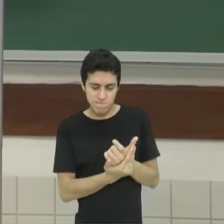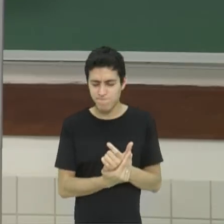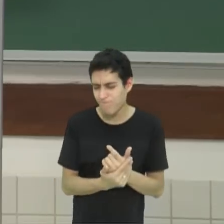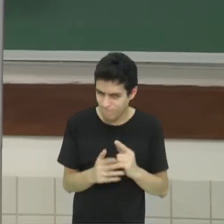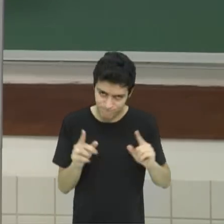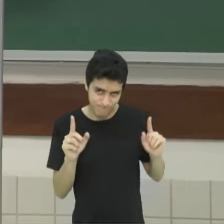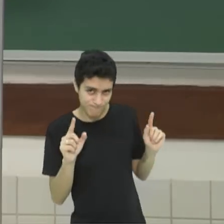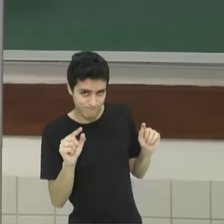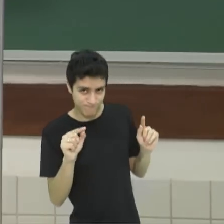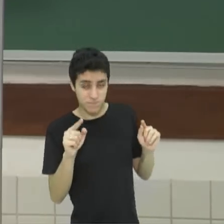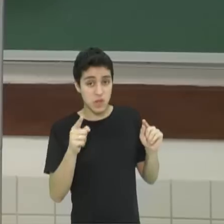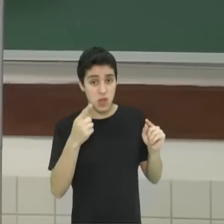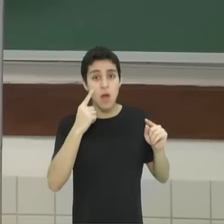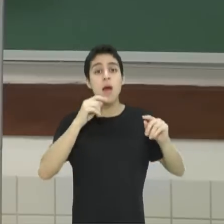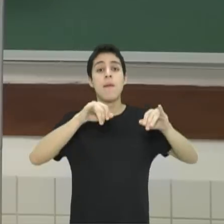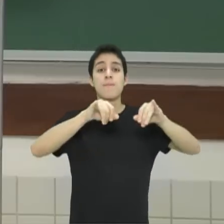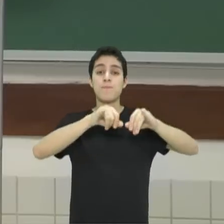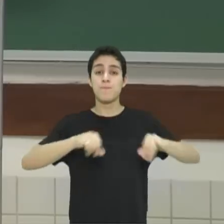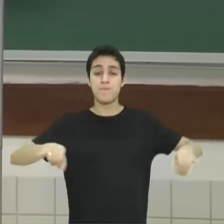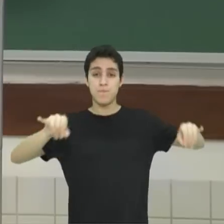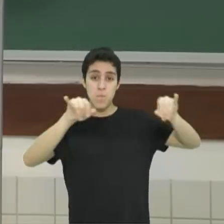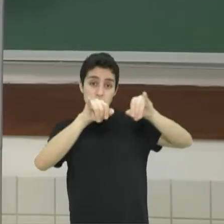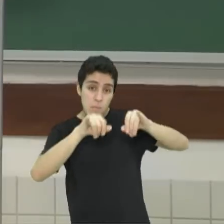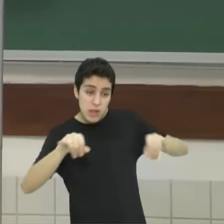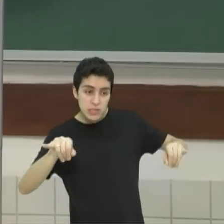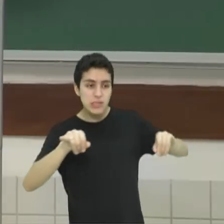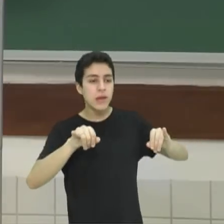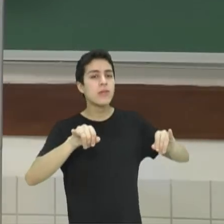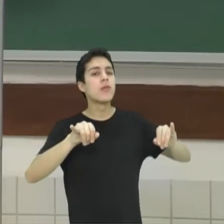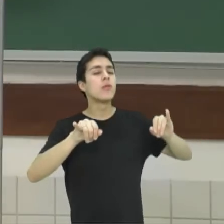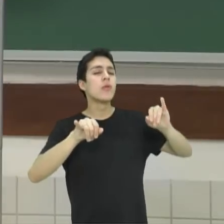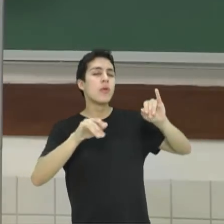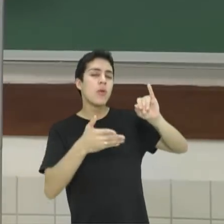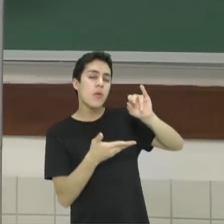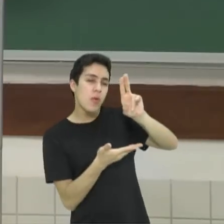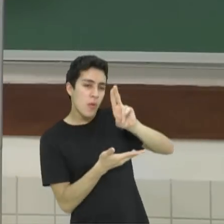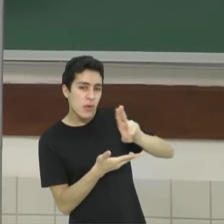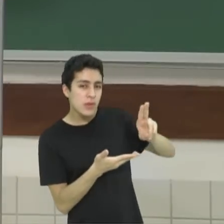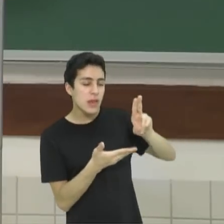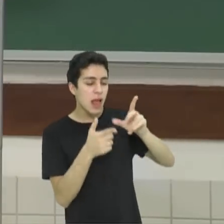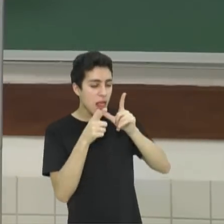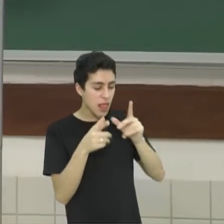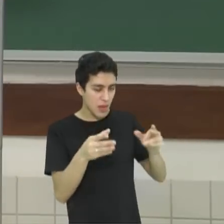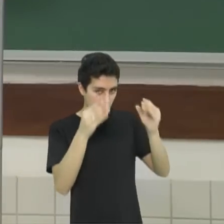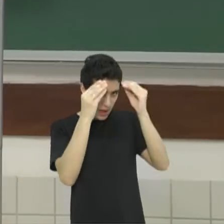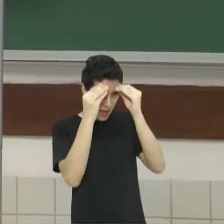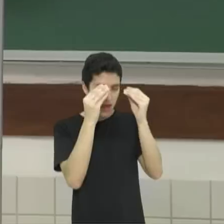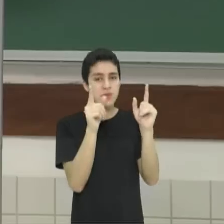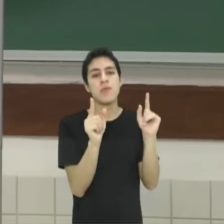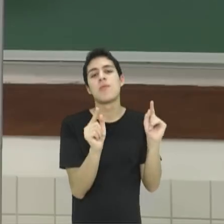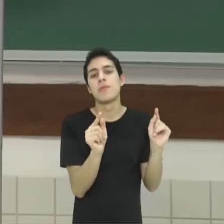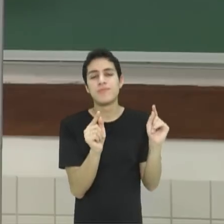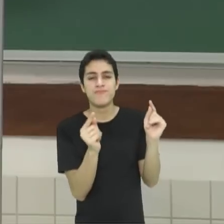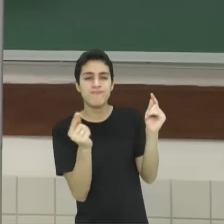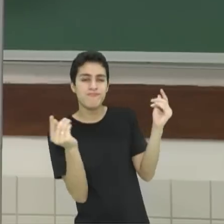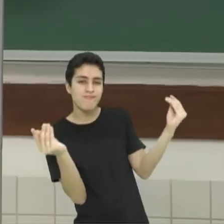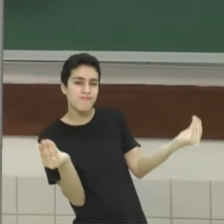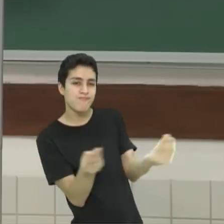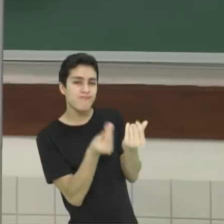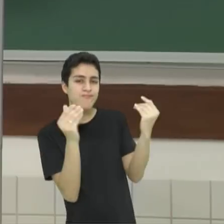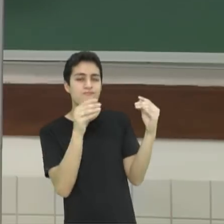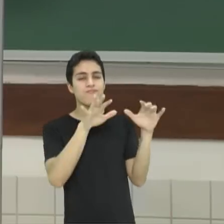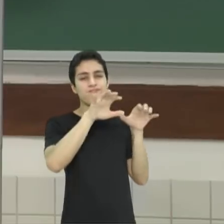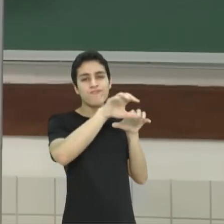Que a publicidade, ela se utiliza de um tipo de linguagem que nos leva a fazer alguma